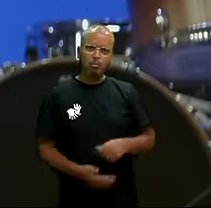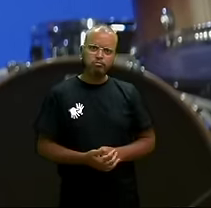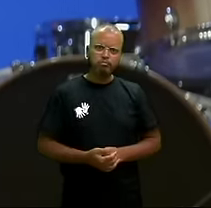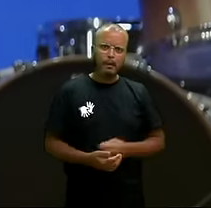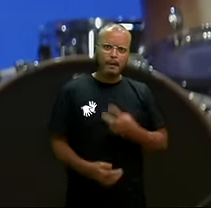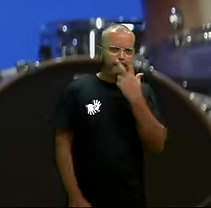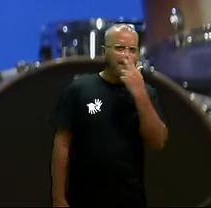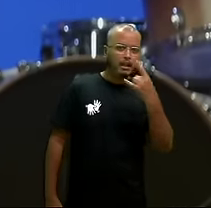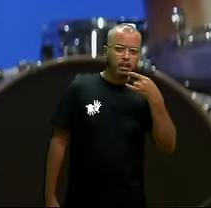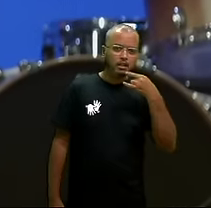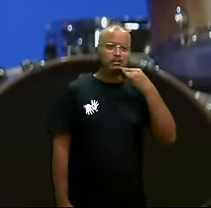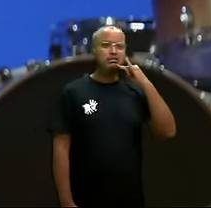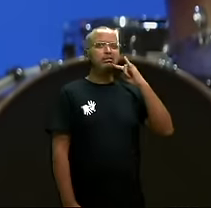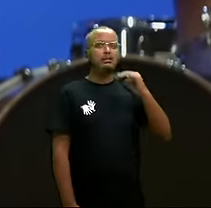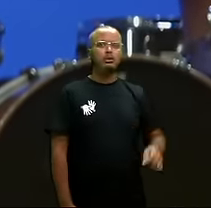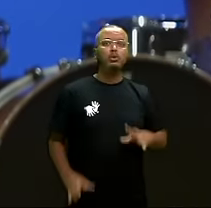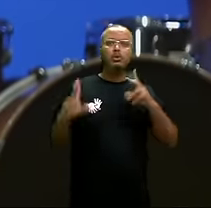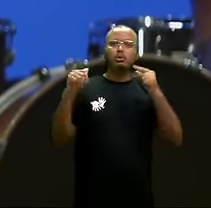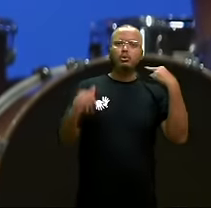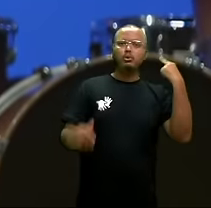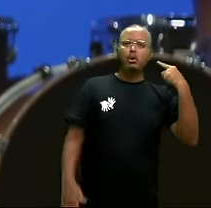os voluntários estão assim: olha aí,